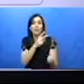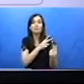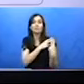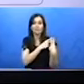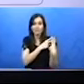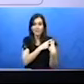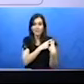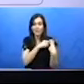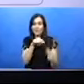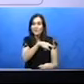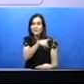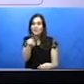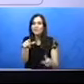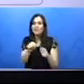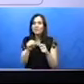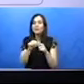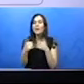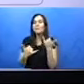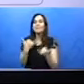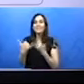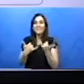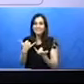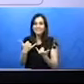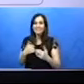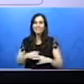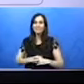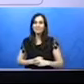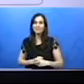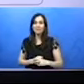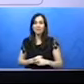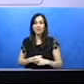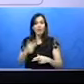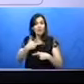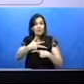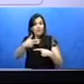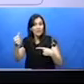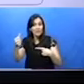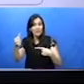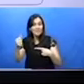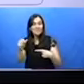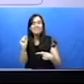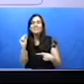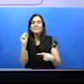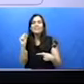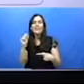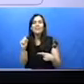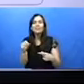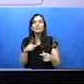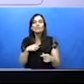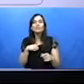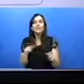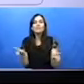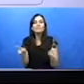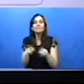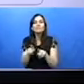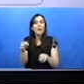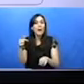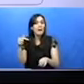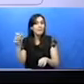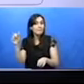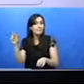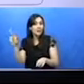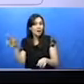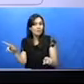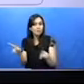responsável, vocês vão fazer junto o jogo. Ganha quem achar mais pares, tá?